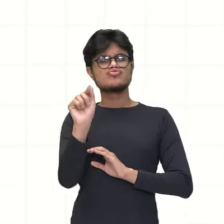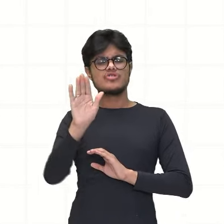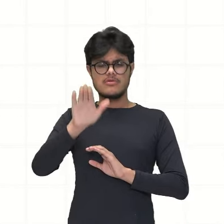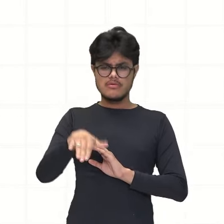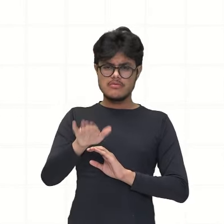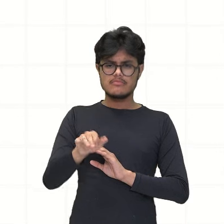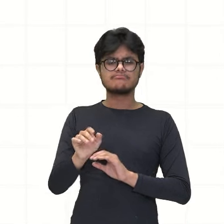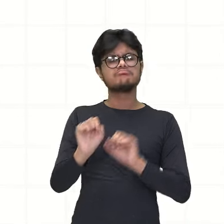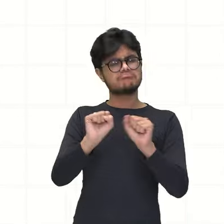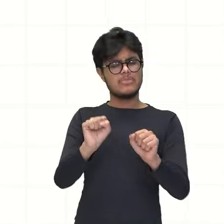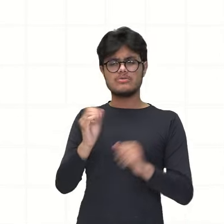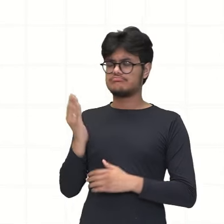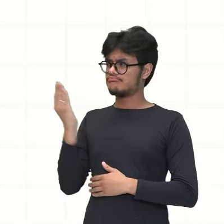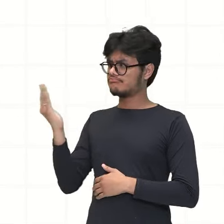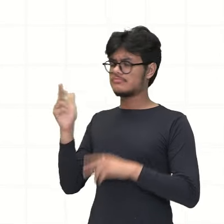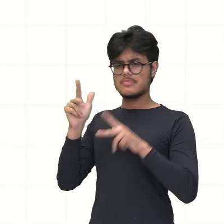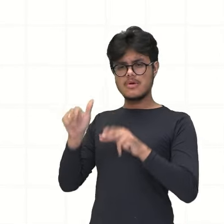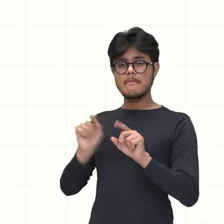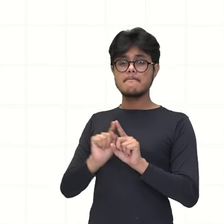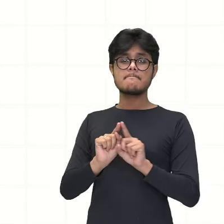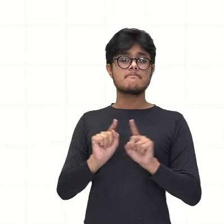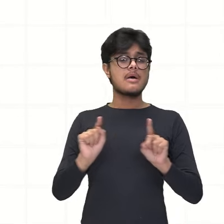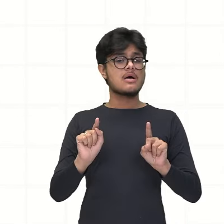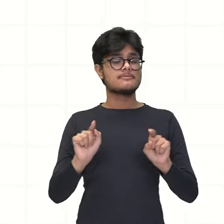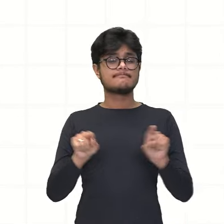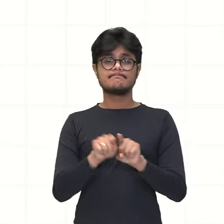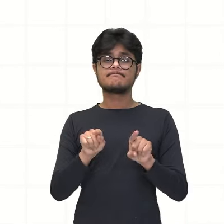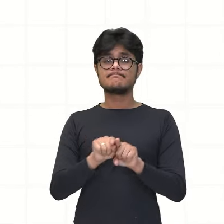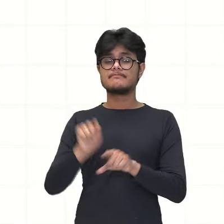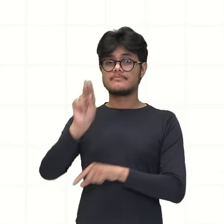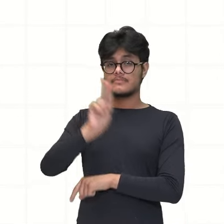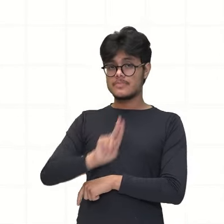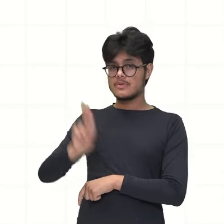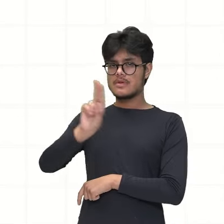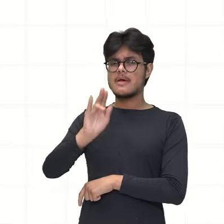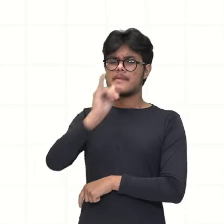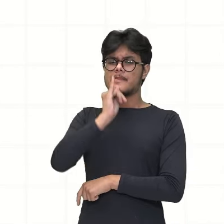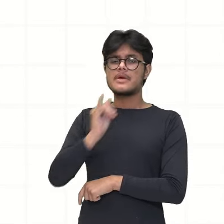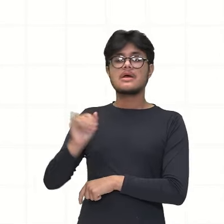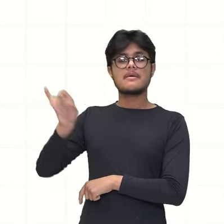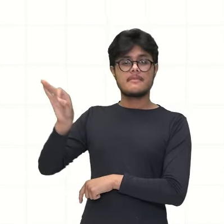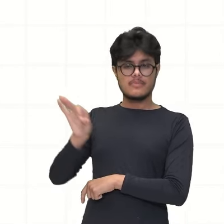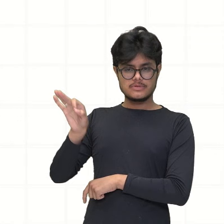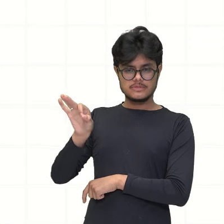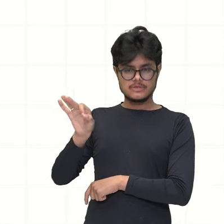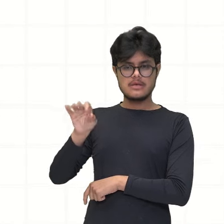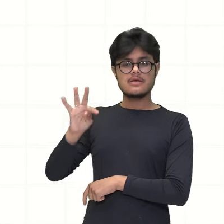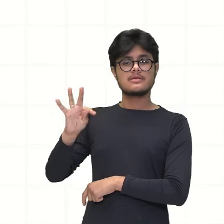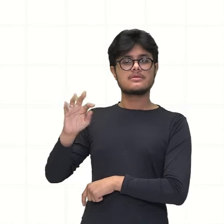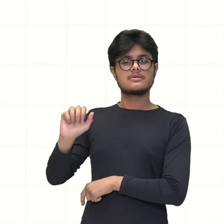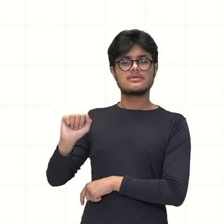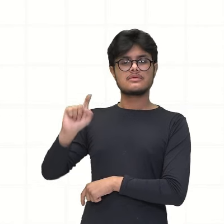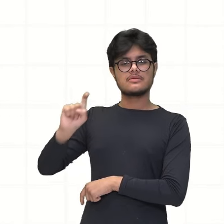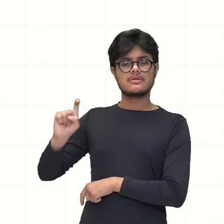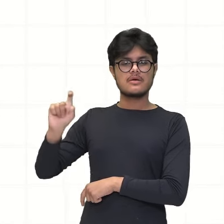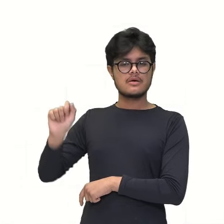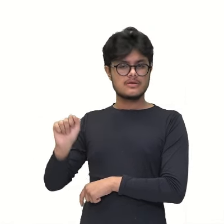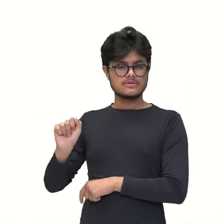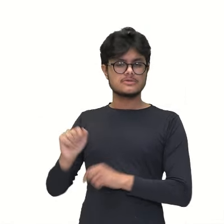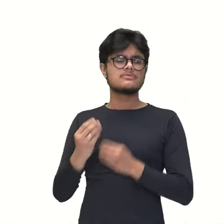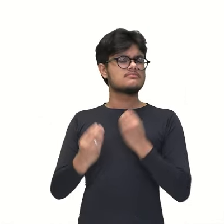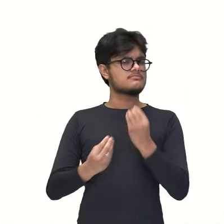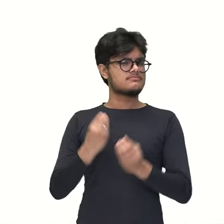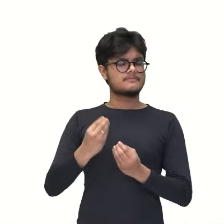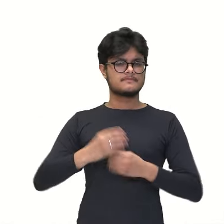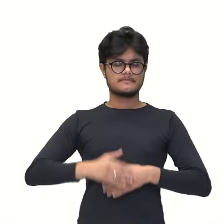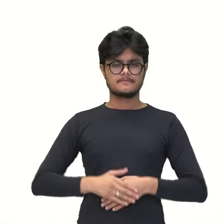essa ideia, mas eu também poderia ter usado a ideia da taxa. Professor, como é que ficaria a ideia da taxa?